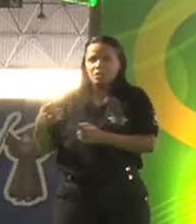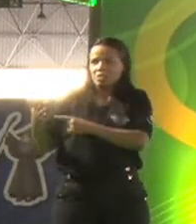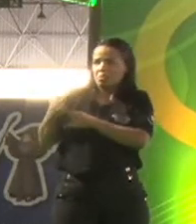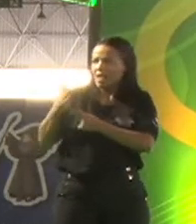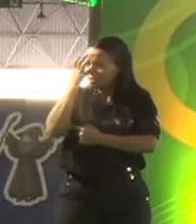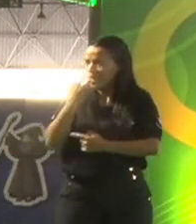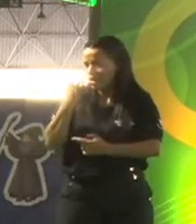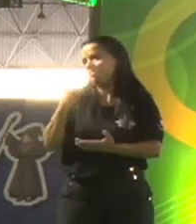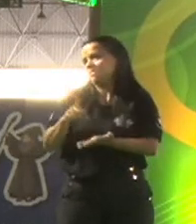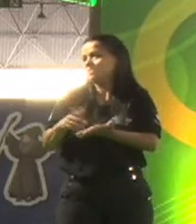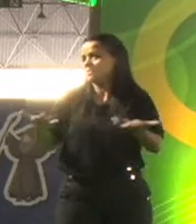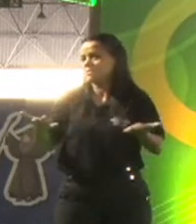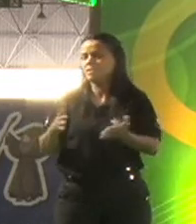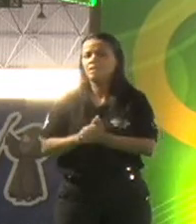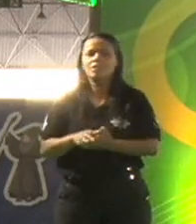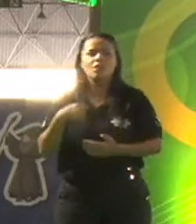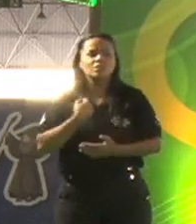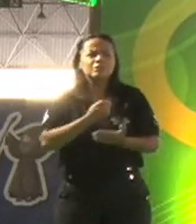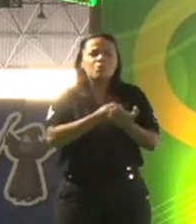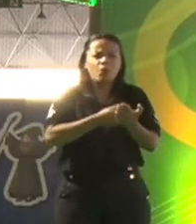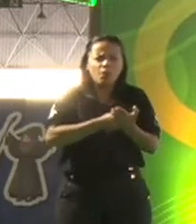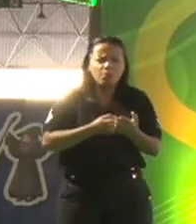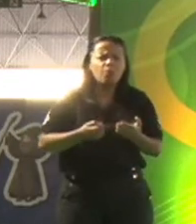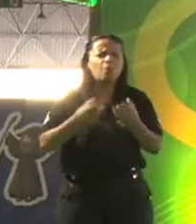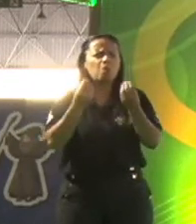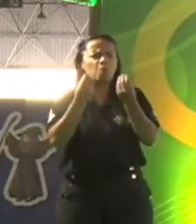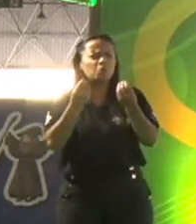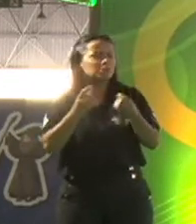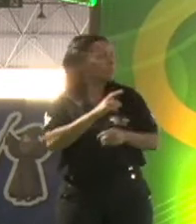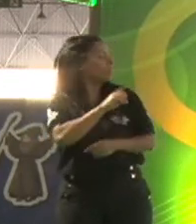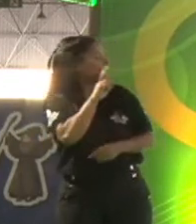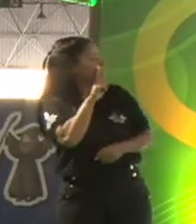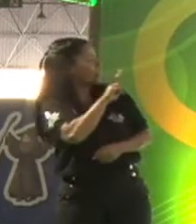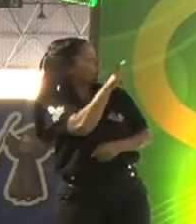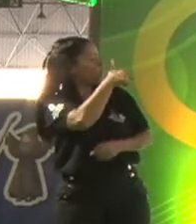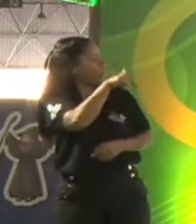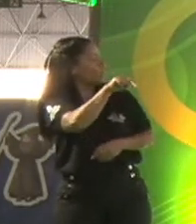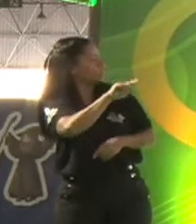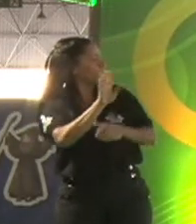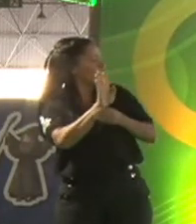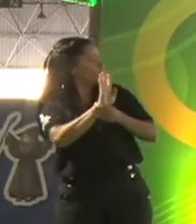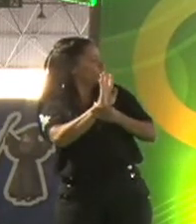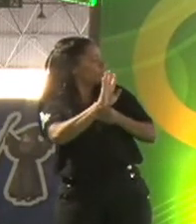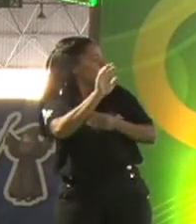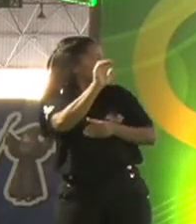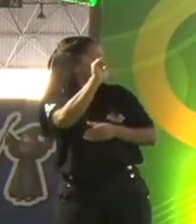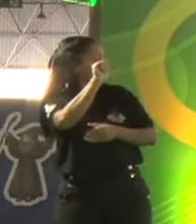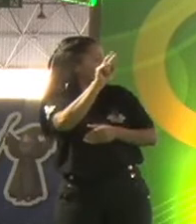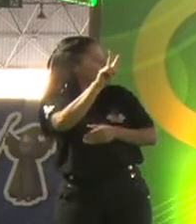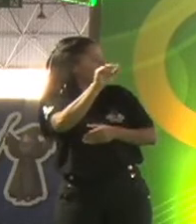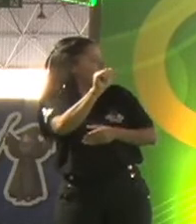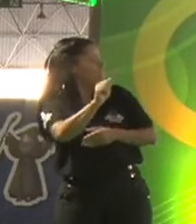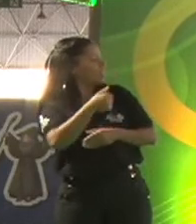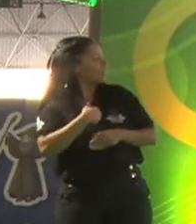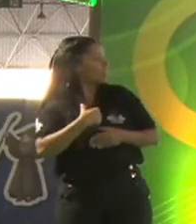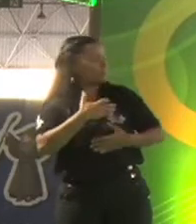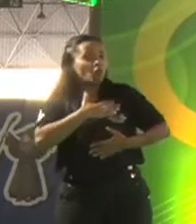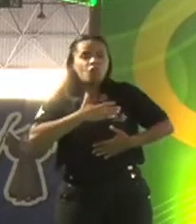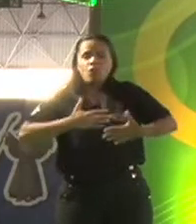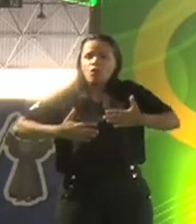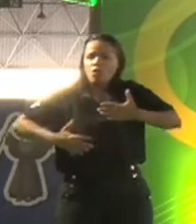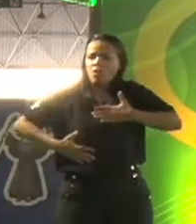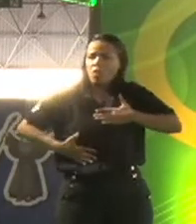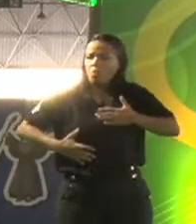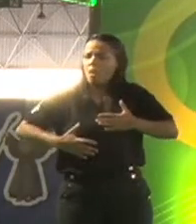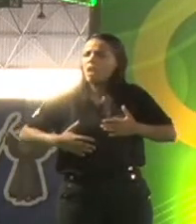gente explora muito esse Esse aspecto e no questão da Iva tem toda a questão do formato dela o formato dela já passa